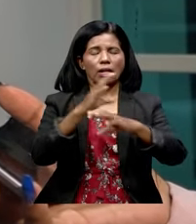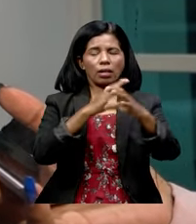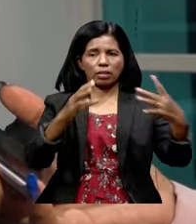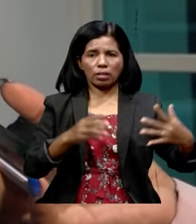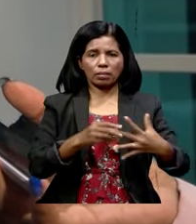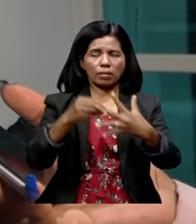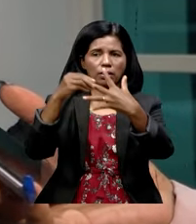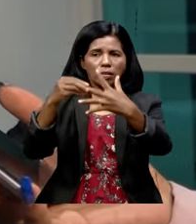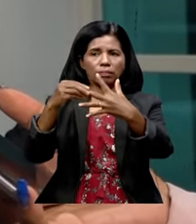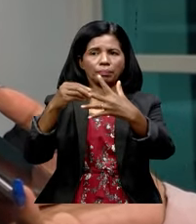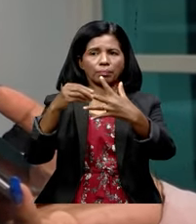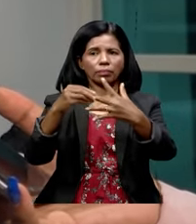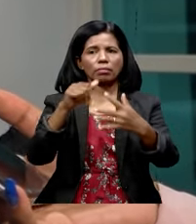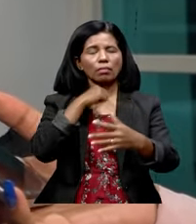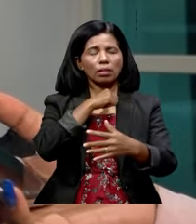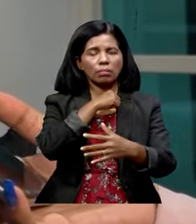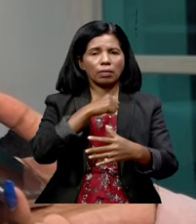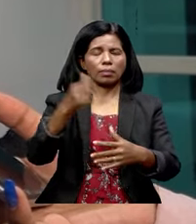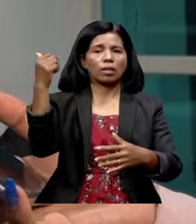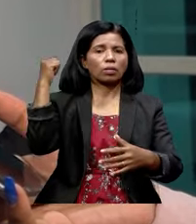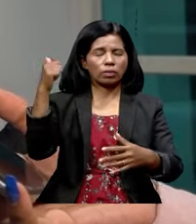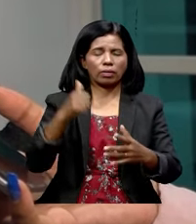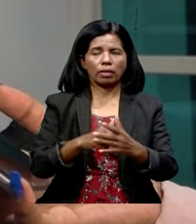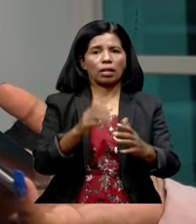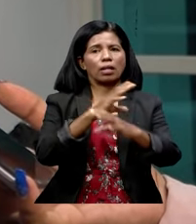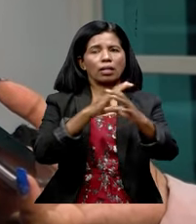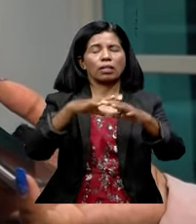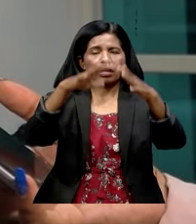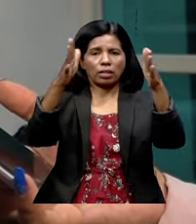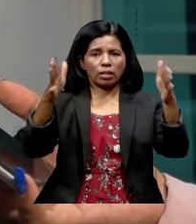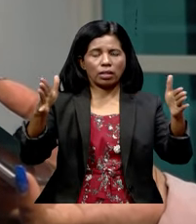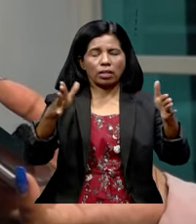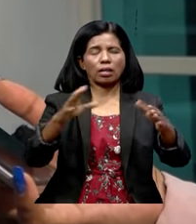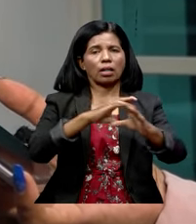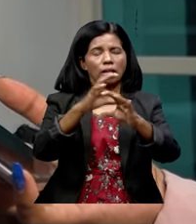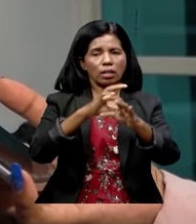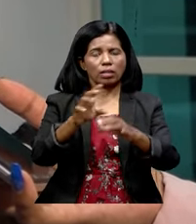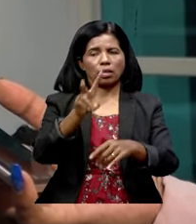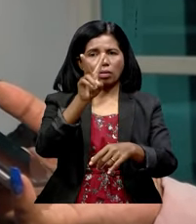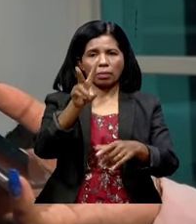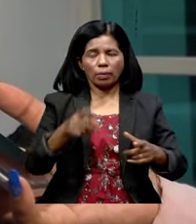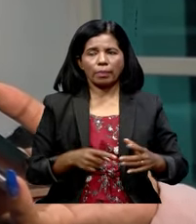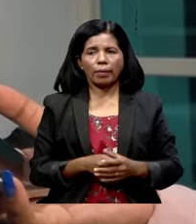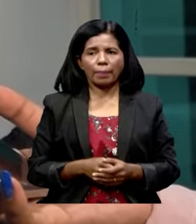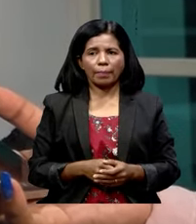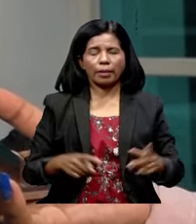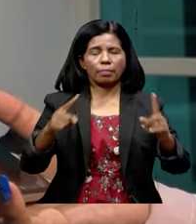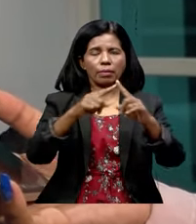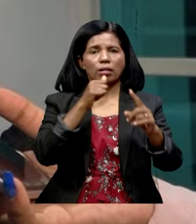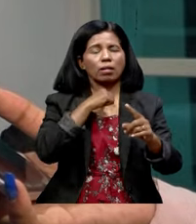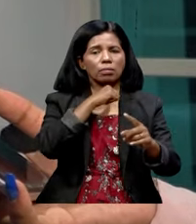maka papa móvel ia kotuk, careta reserva rua ba amo